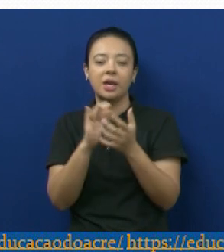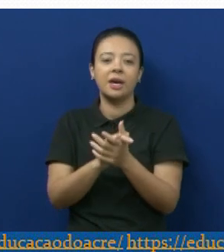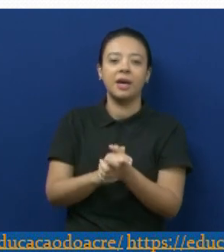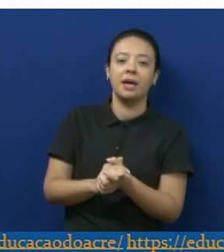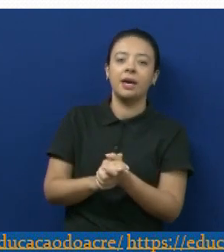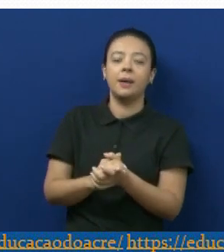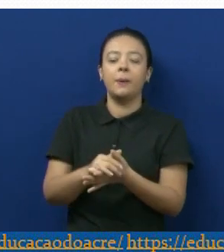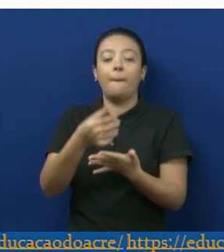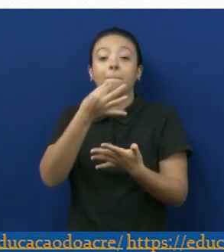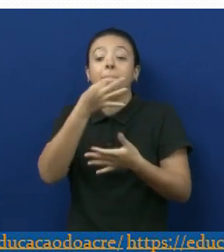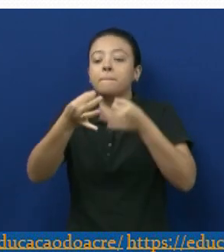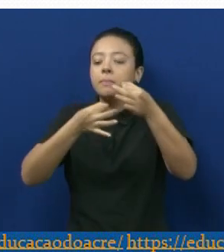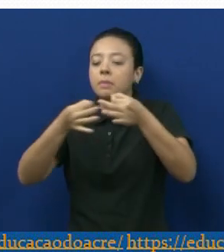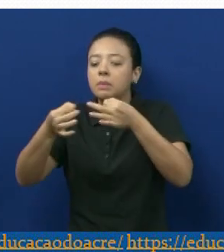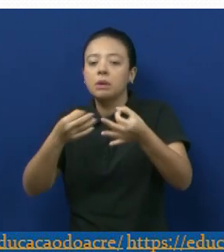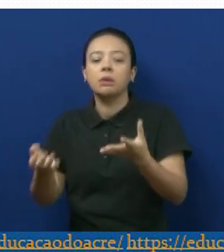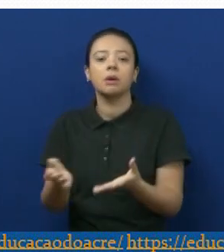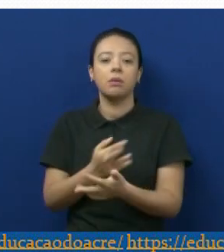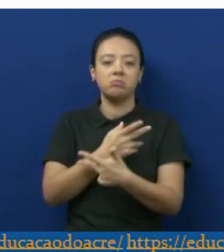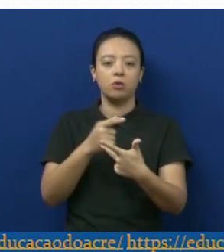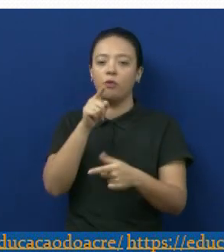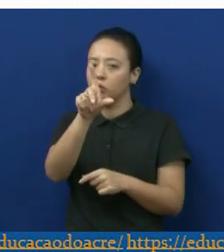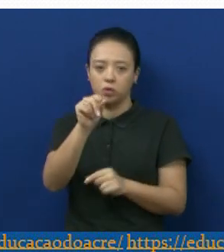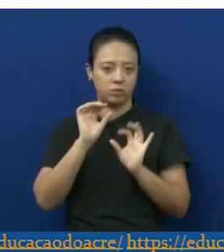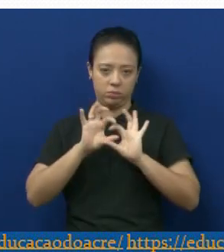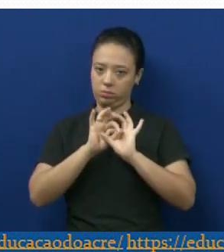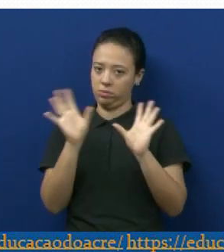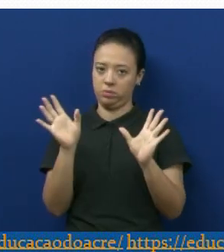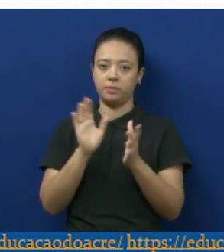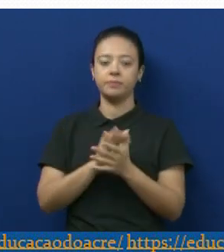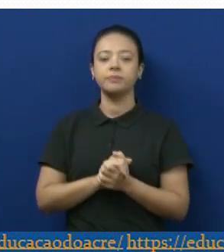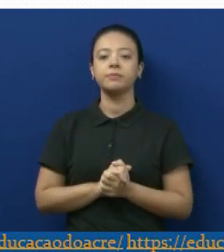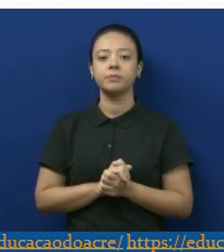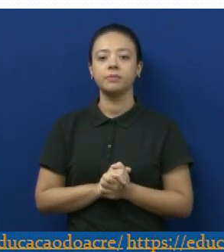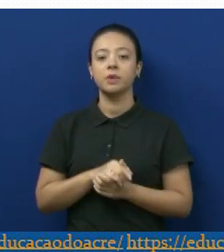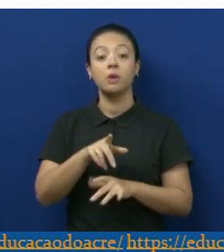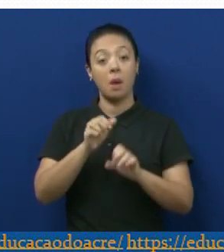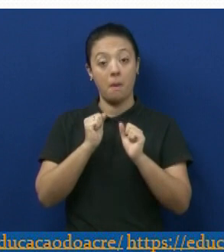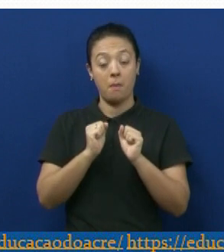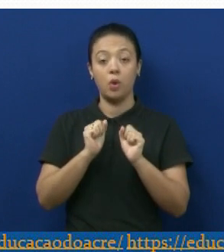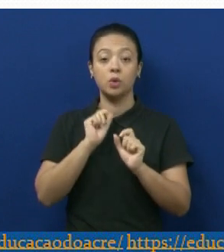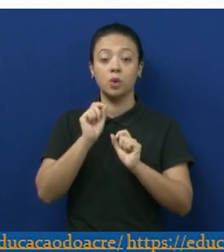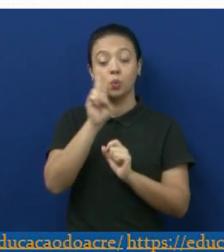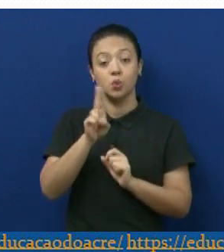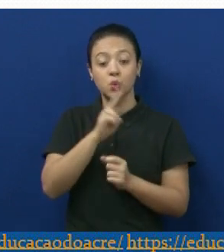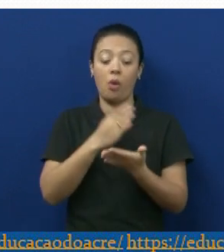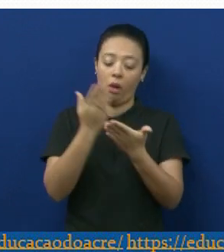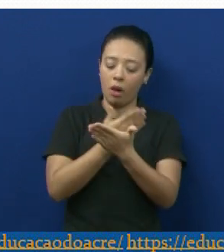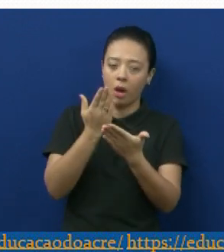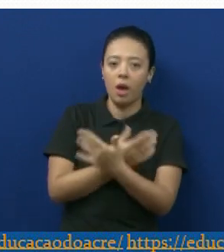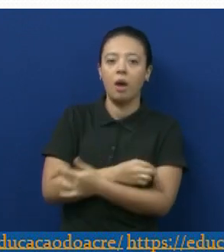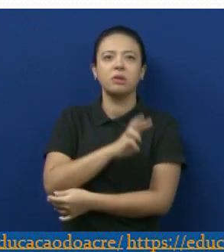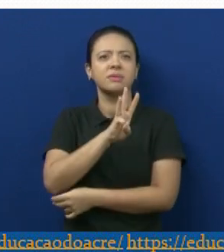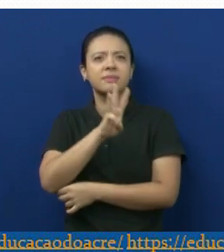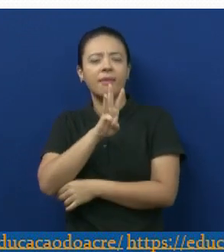que poderia ser desagradável ou até mesmo chocante. Olha esse exemplo aí na sua tela.